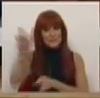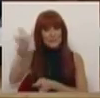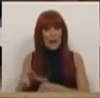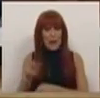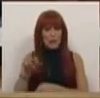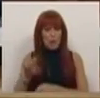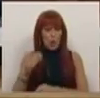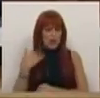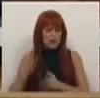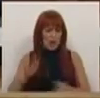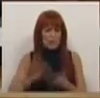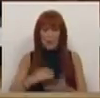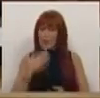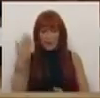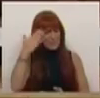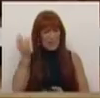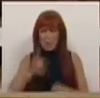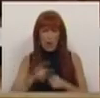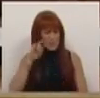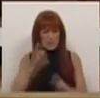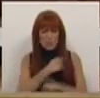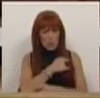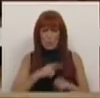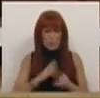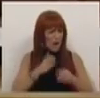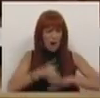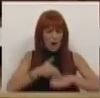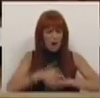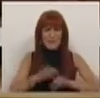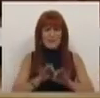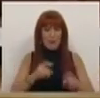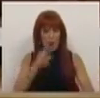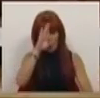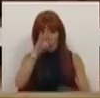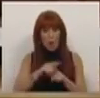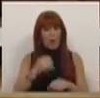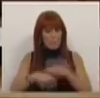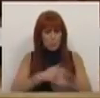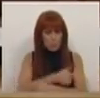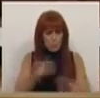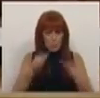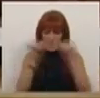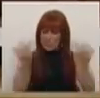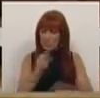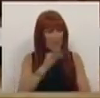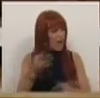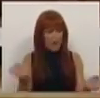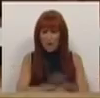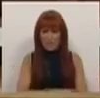Carlos Costa já deu provas de não ter capacidade para supervisionar e intervir de forma atempada e eficaz no sistema